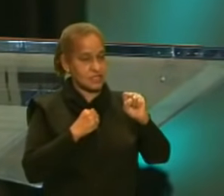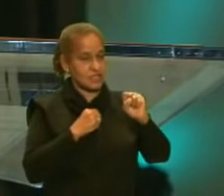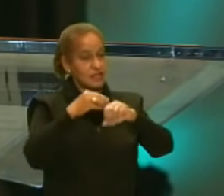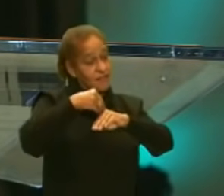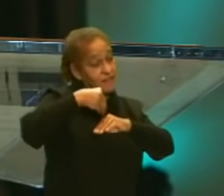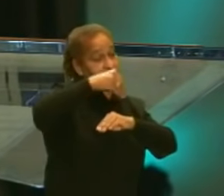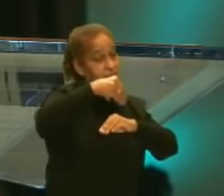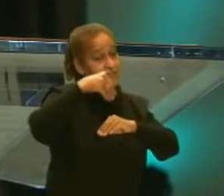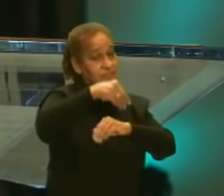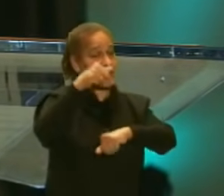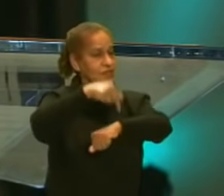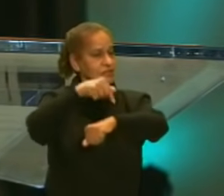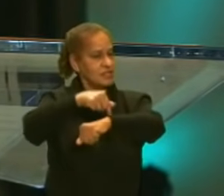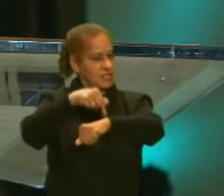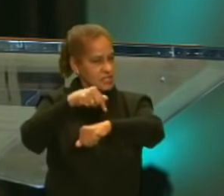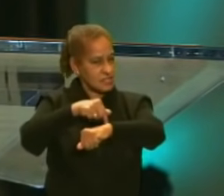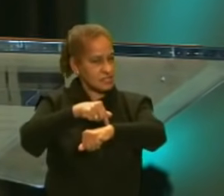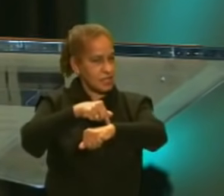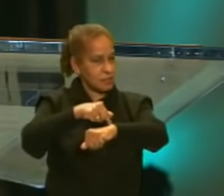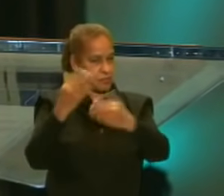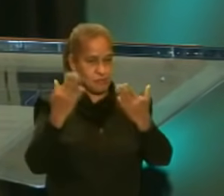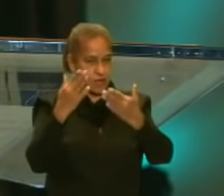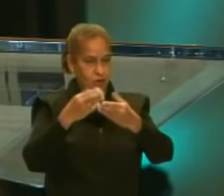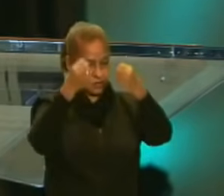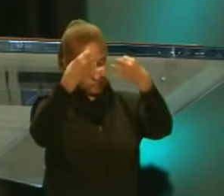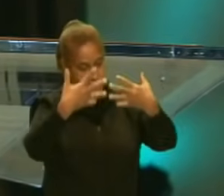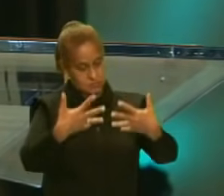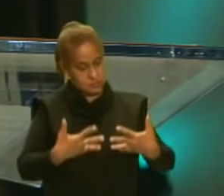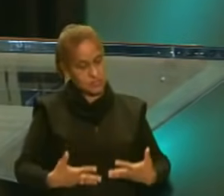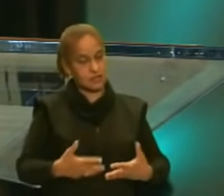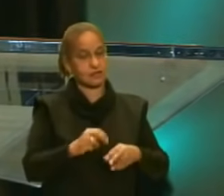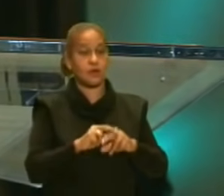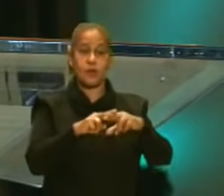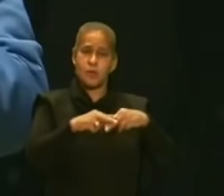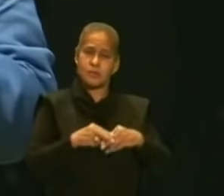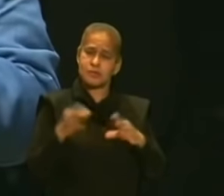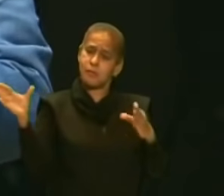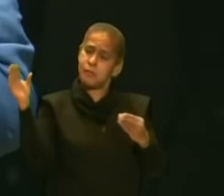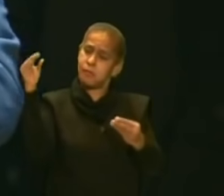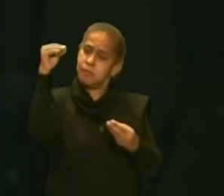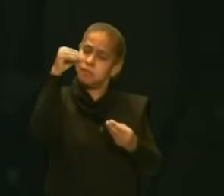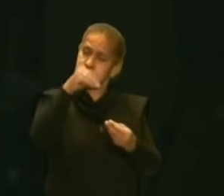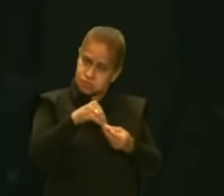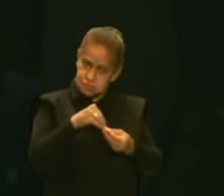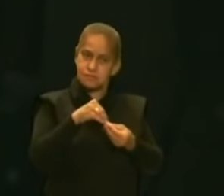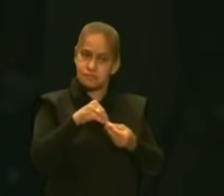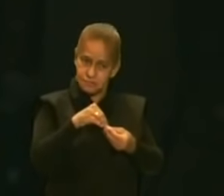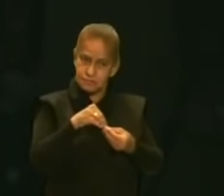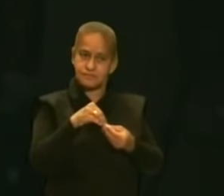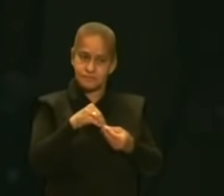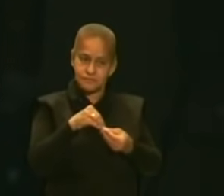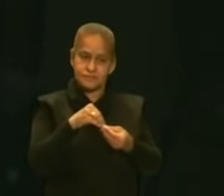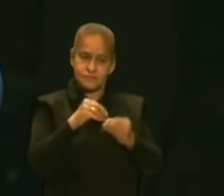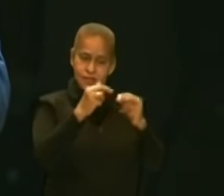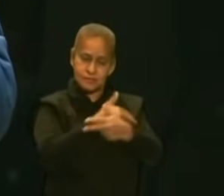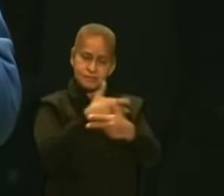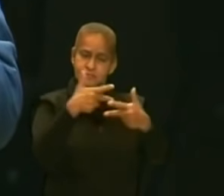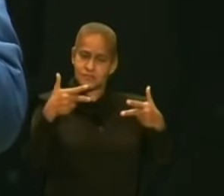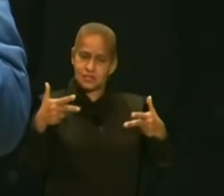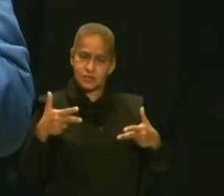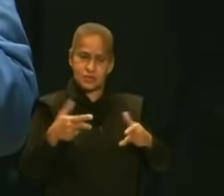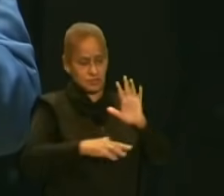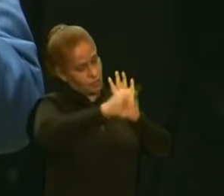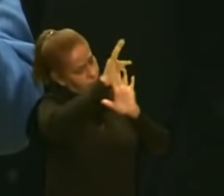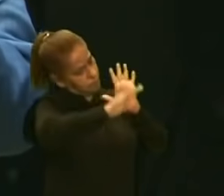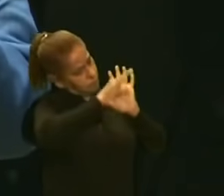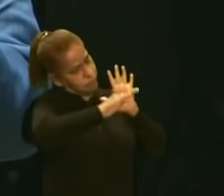nesse período que a gente está falando aqui. Por isso eu queria fazer aqui um resumo, não é, dos fatos descritos